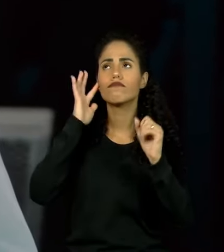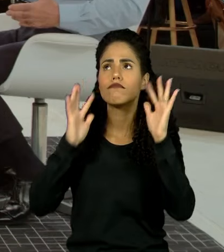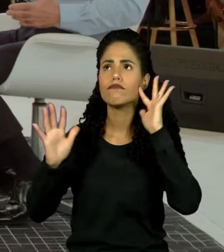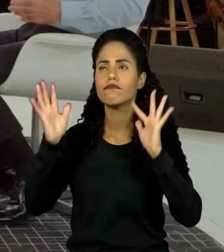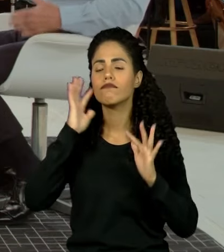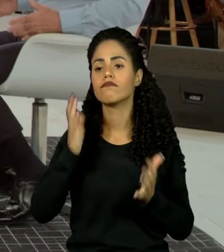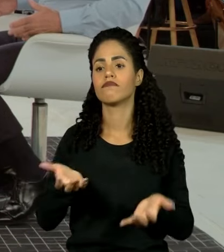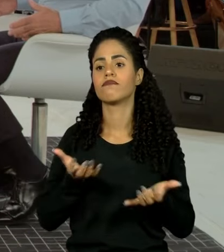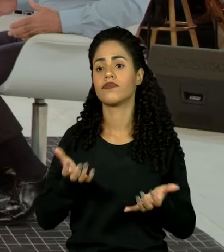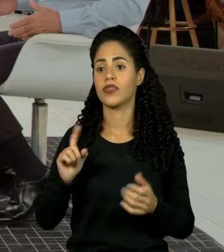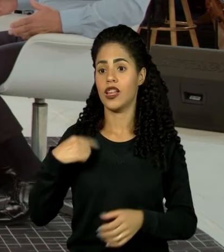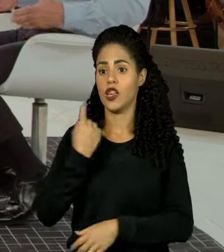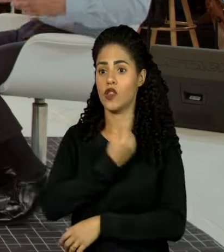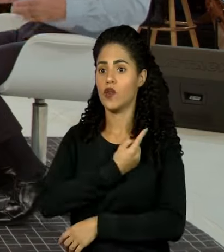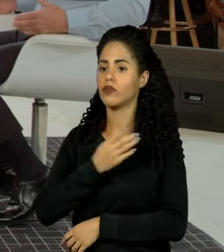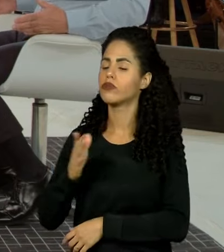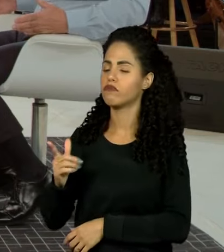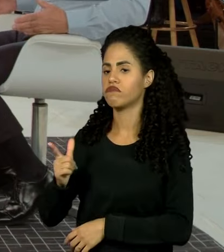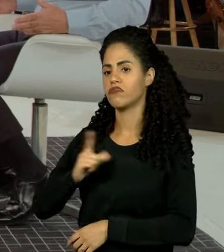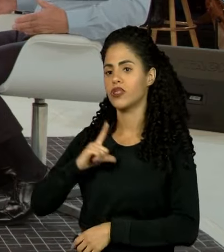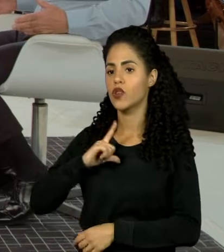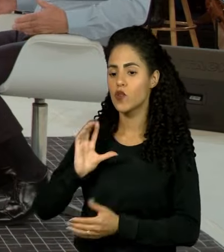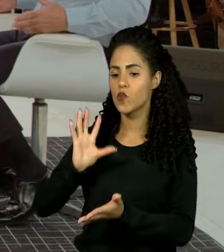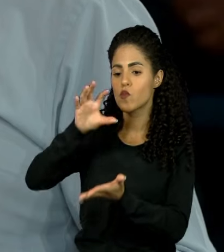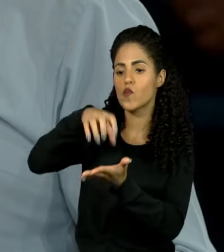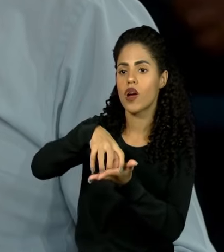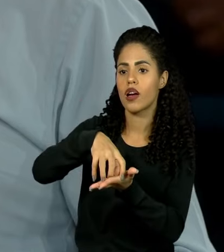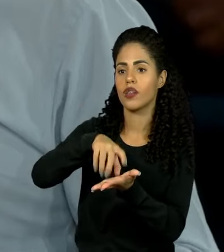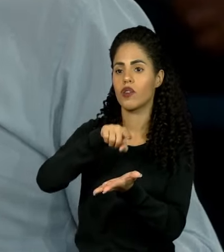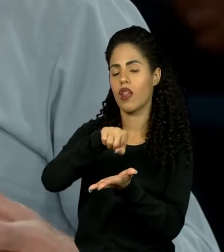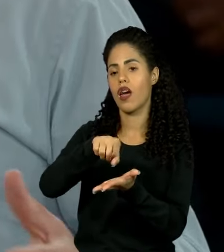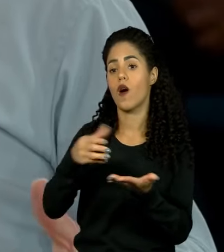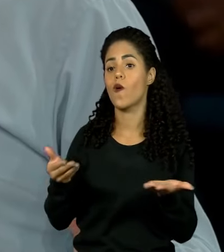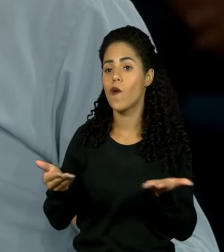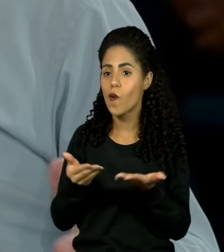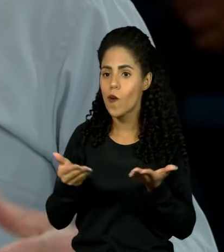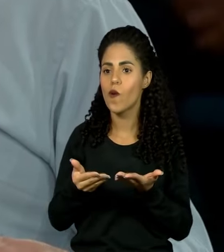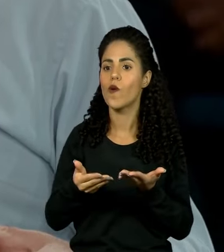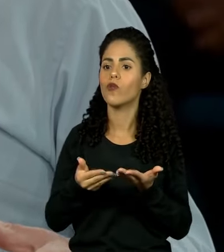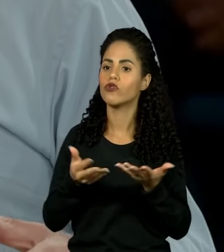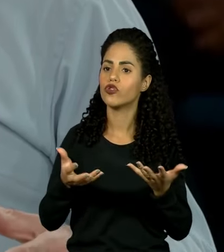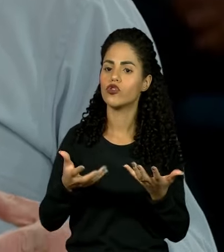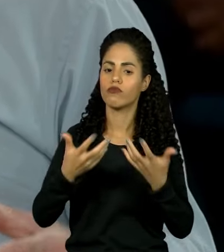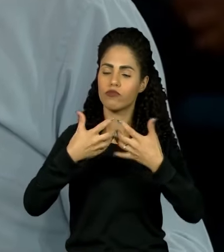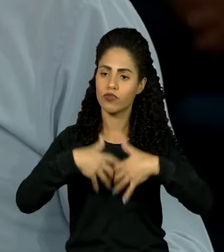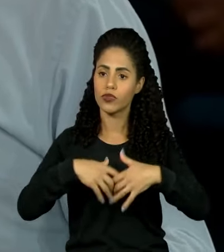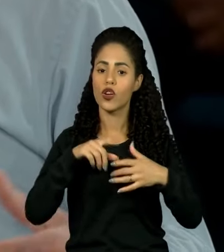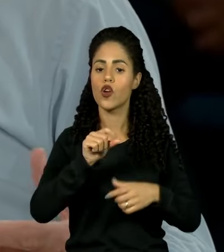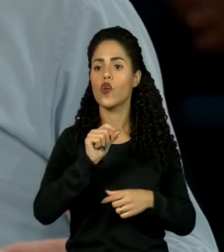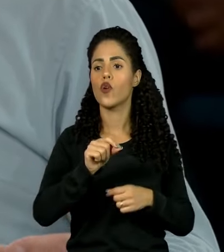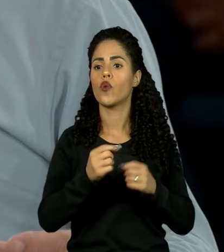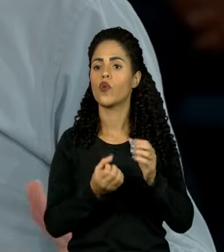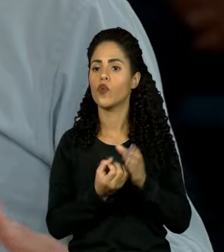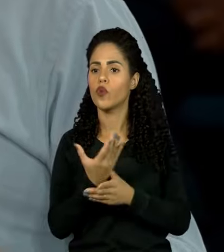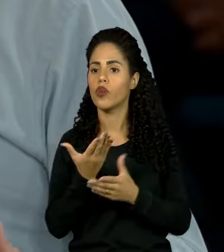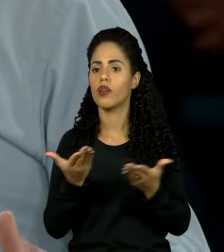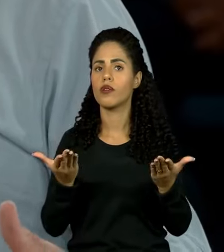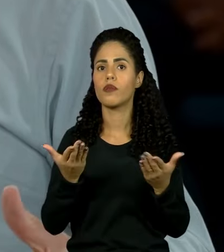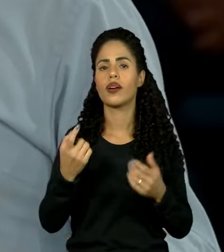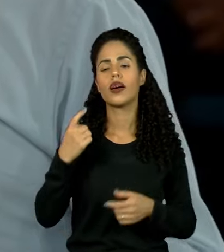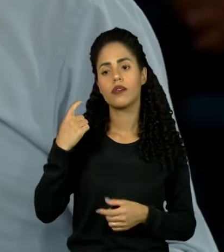E nós fizemos esse esse centro de referência e aí hoje a formatação do crei é a formatação ideal e